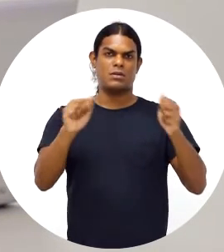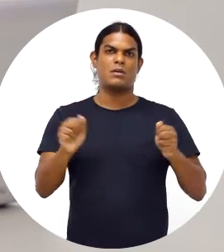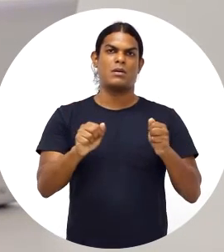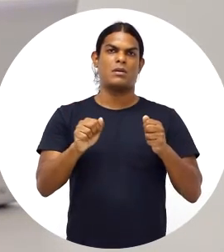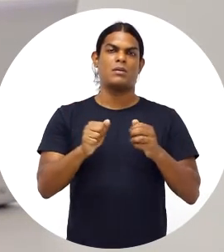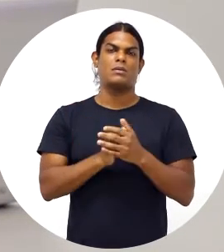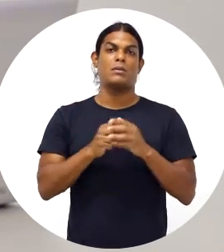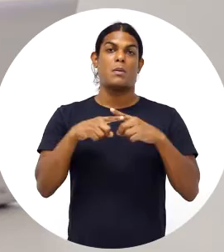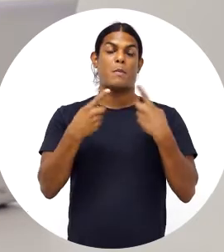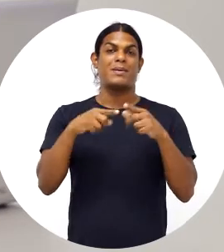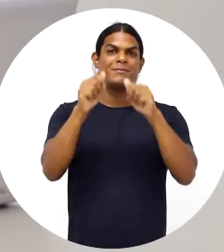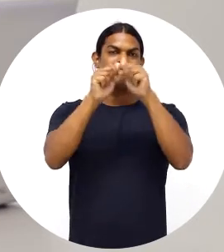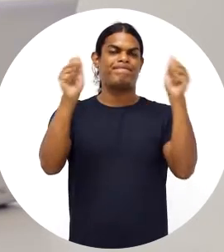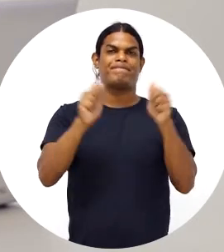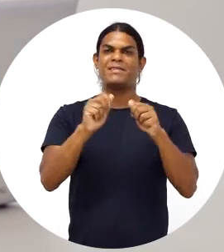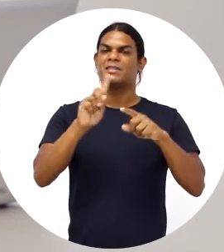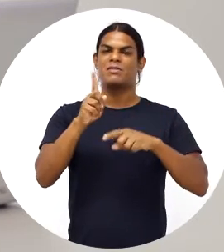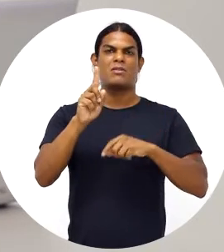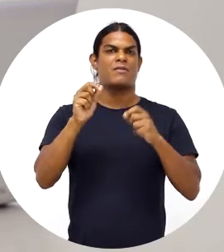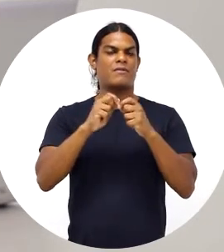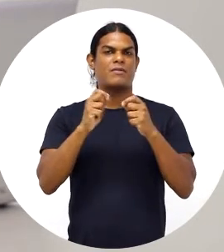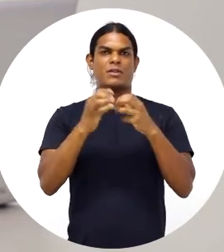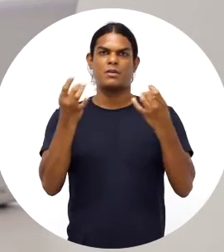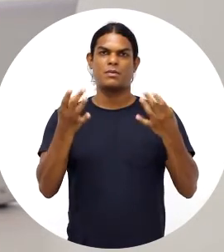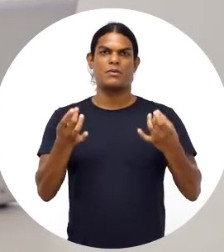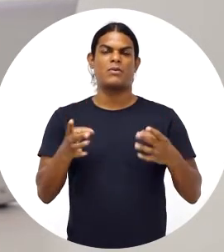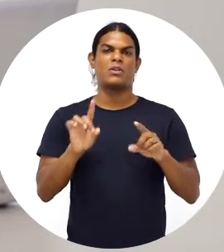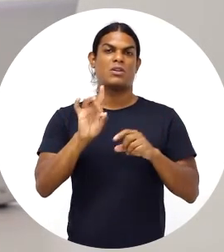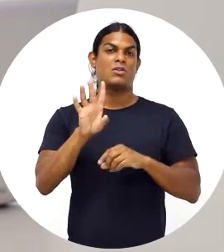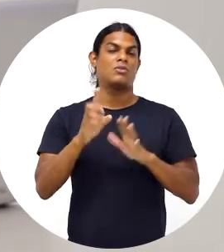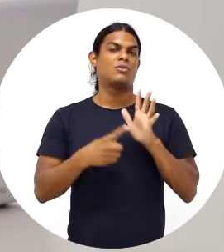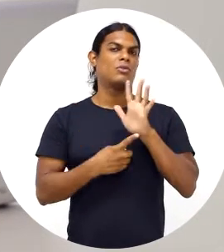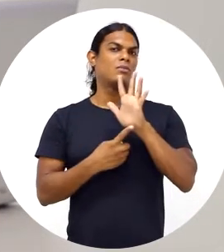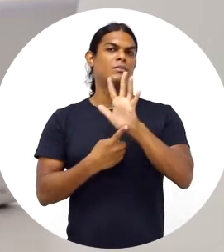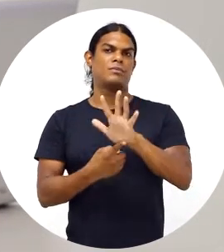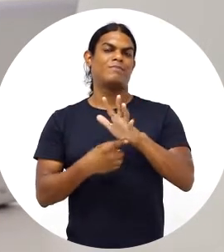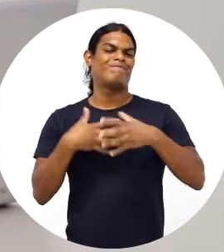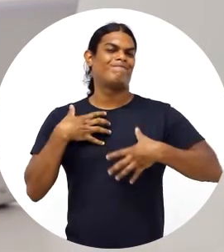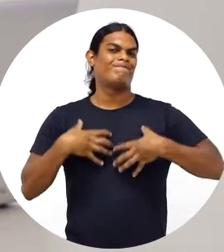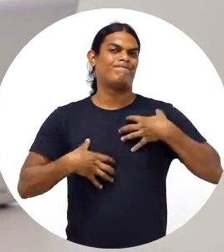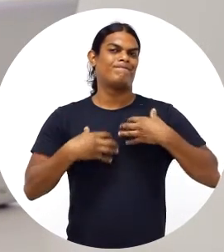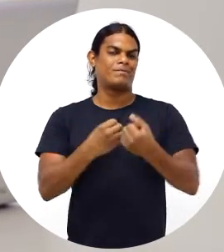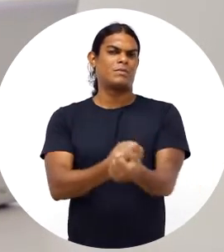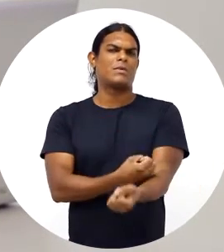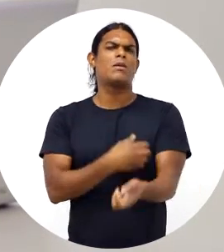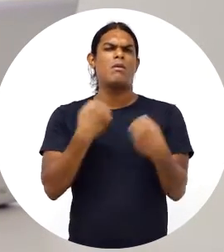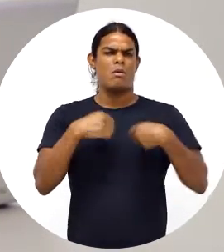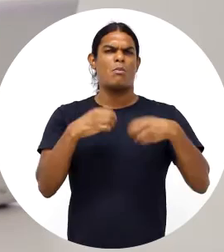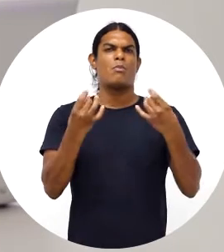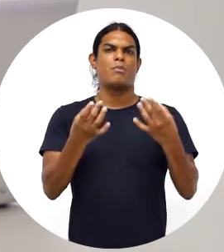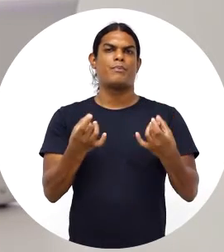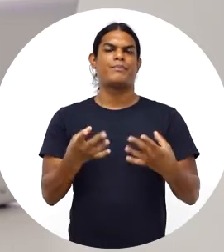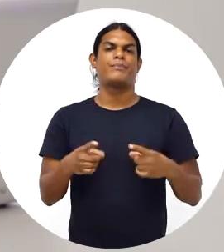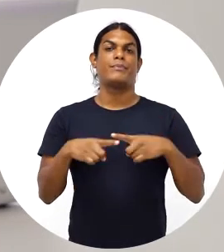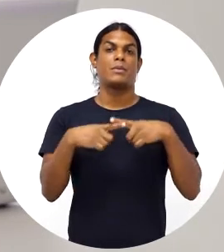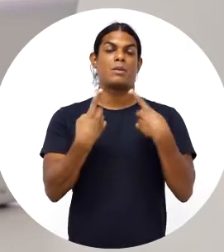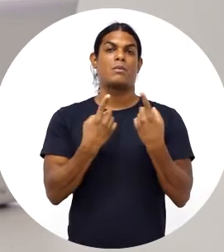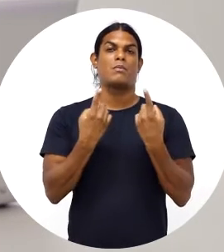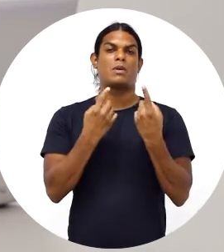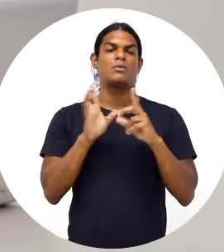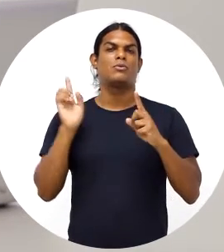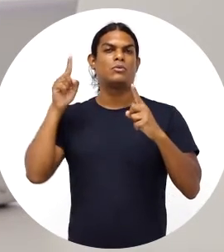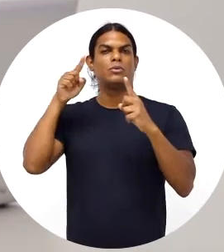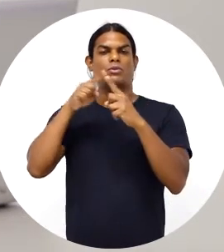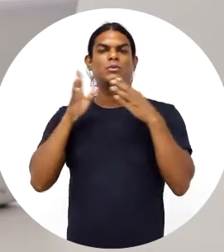em seu princípio, ela não é feita para vender. Ela expressa, agora pode ser vendida em galerias e exposta, sim